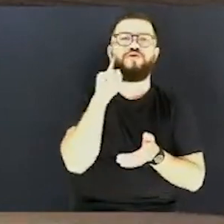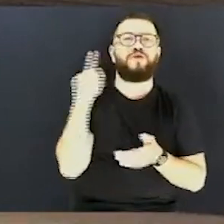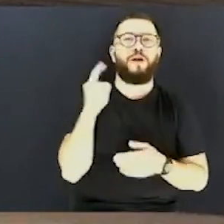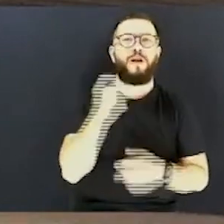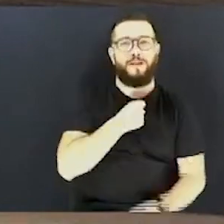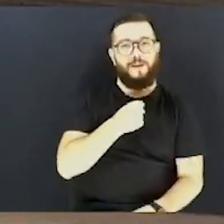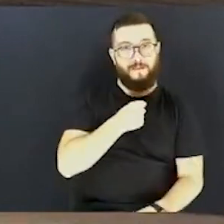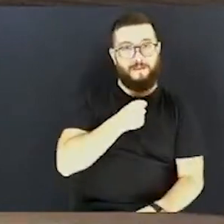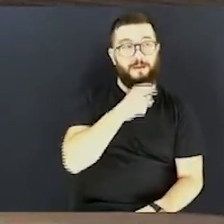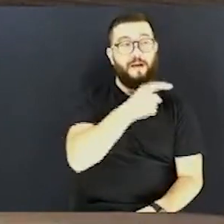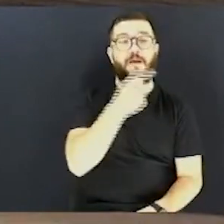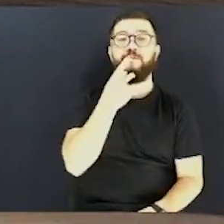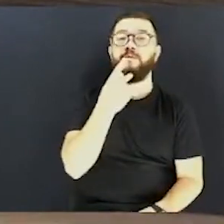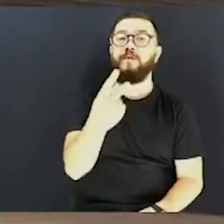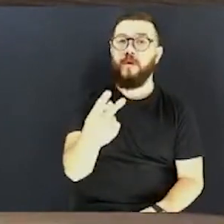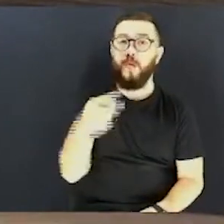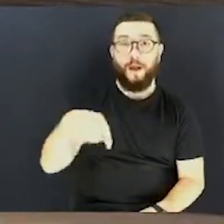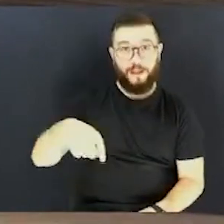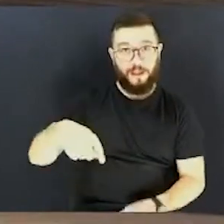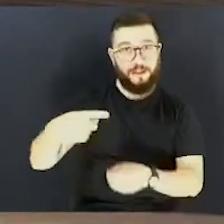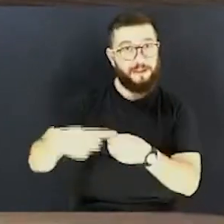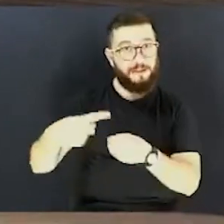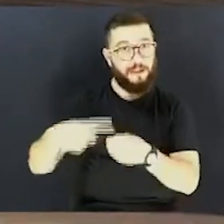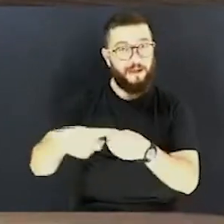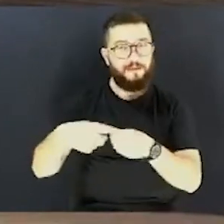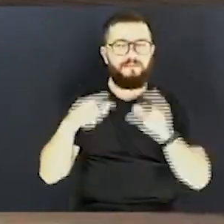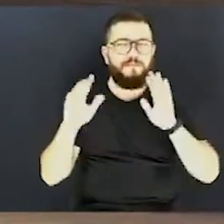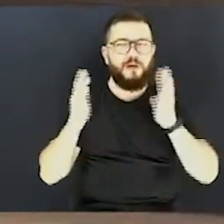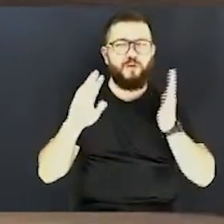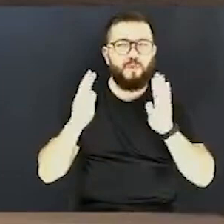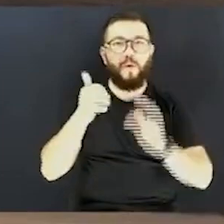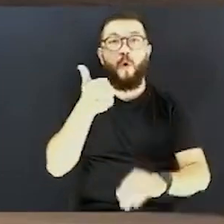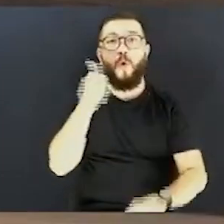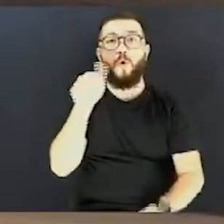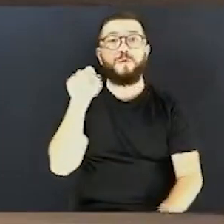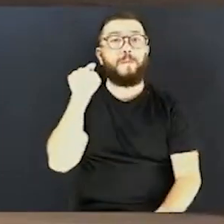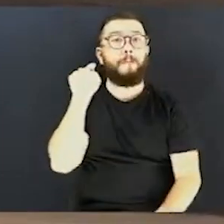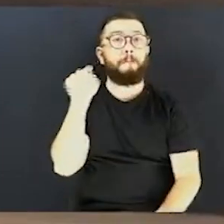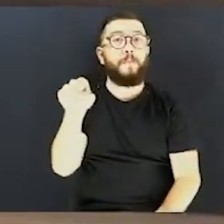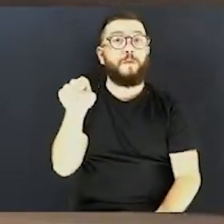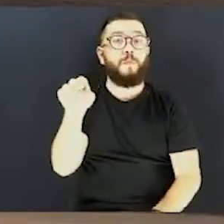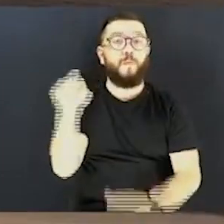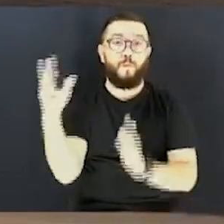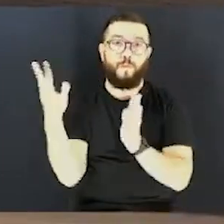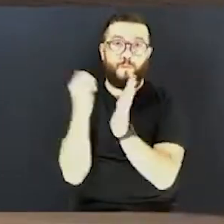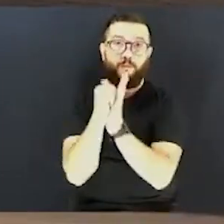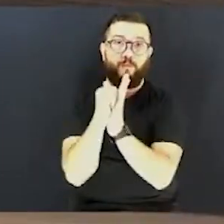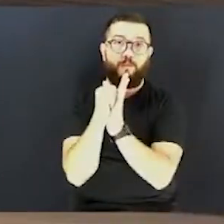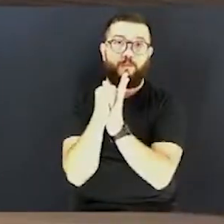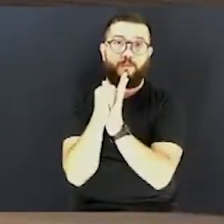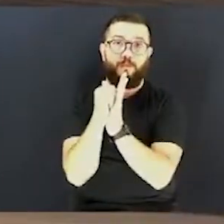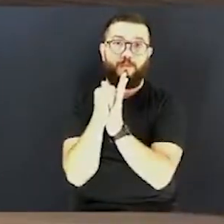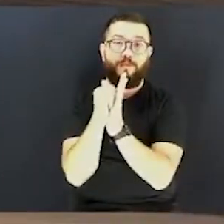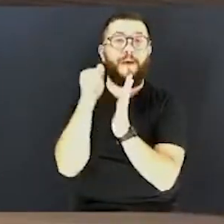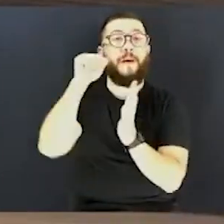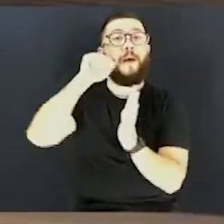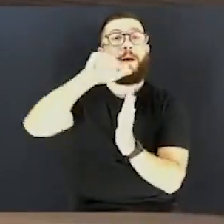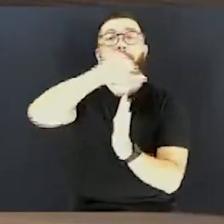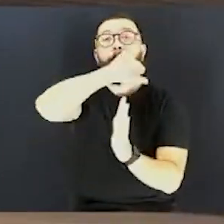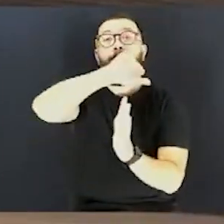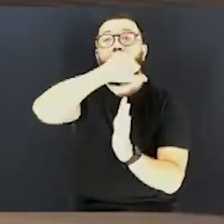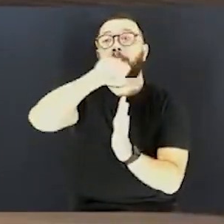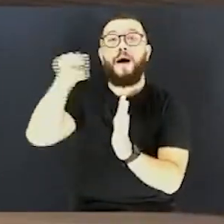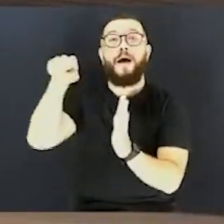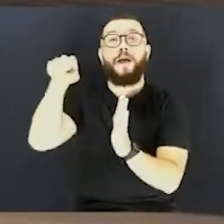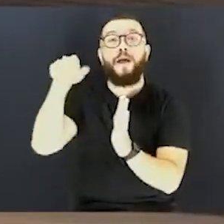que no nosso município a gente tem em torno de 11 mil cadastros de mães em fila para conseguir uma